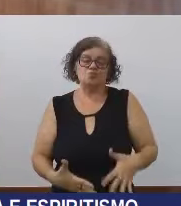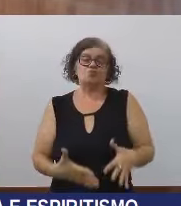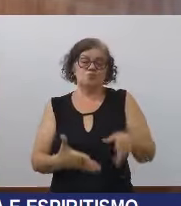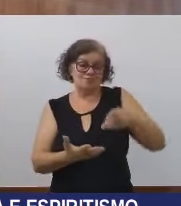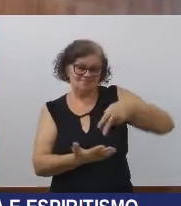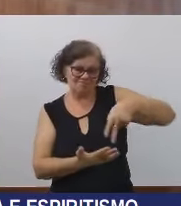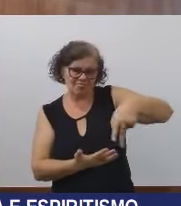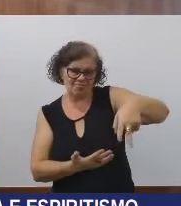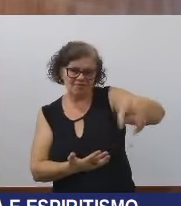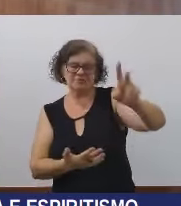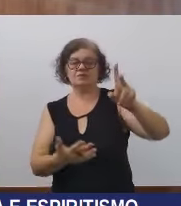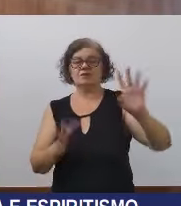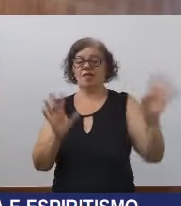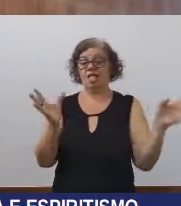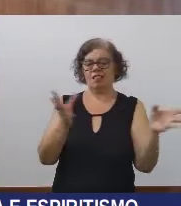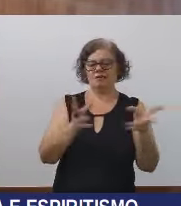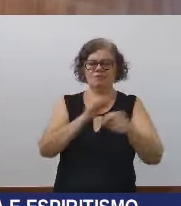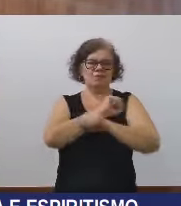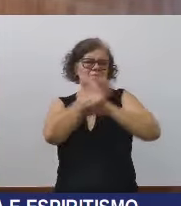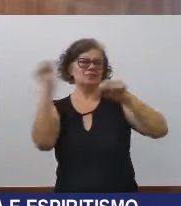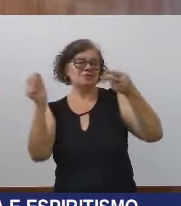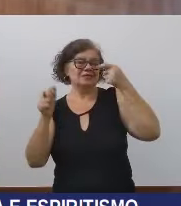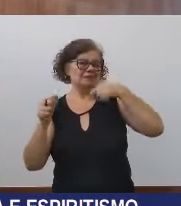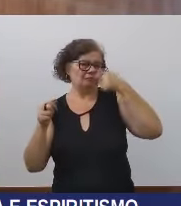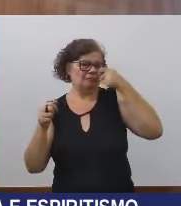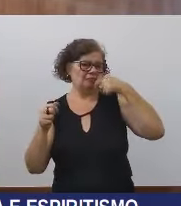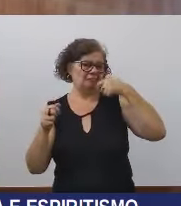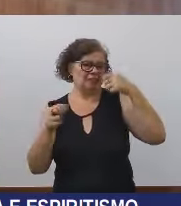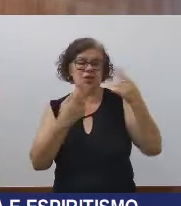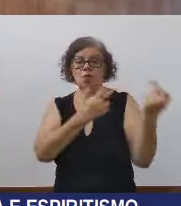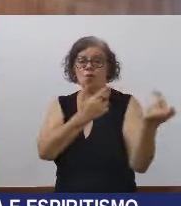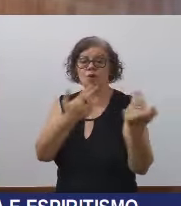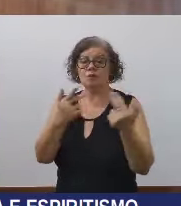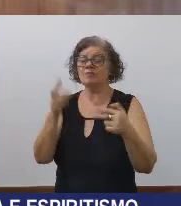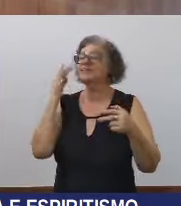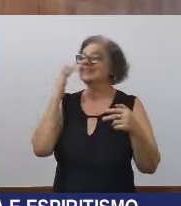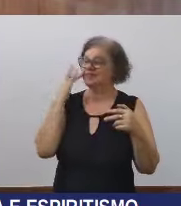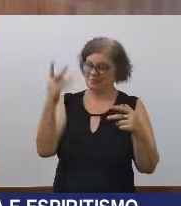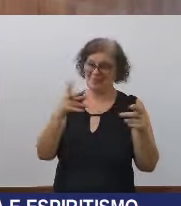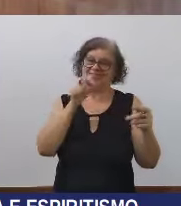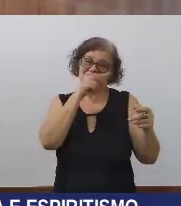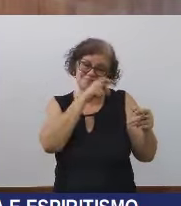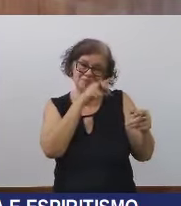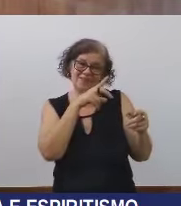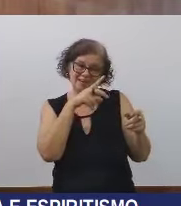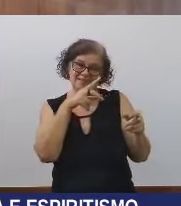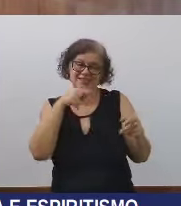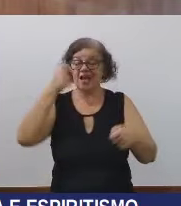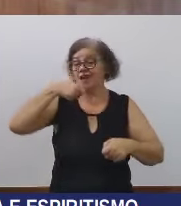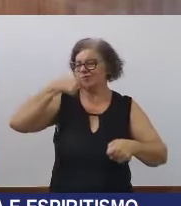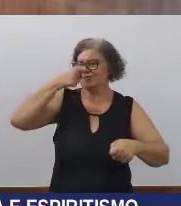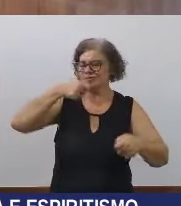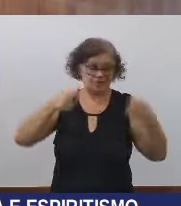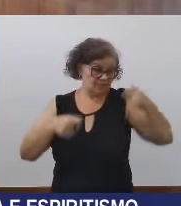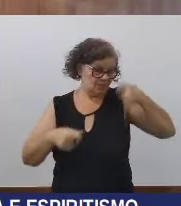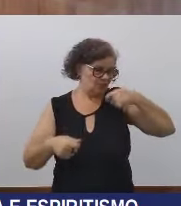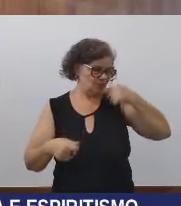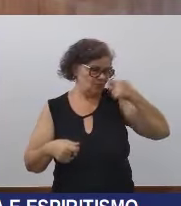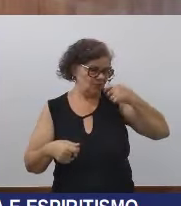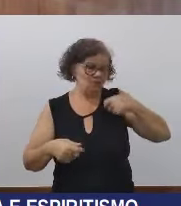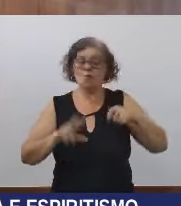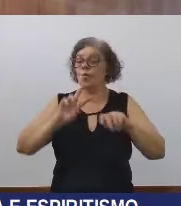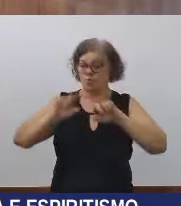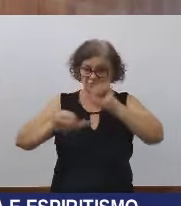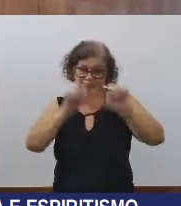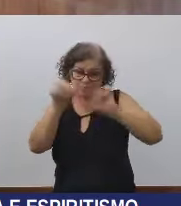pelo mesmo caminho, escova os dentes sempre do mesmo jeito. Já tentaram escovar o dente com o braço contrário?